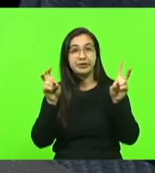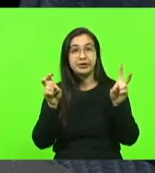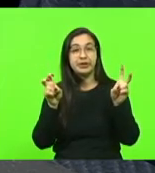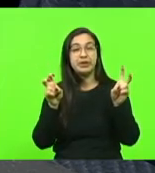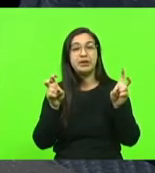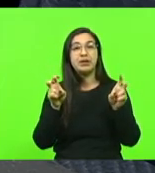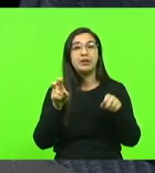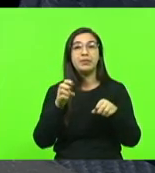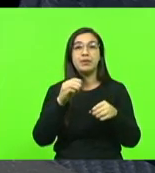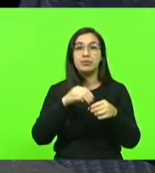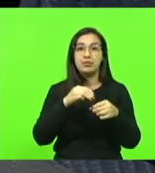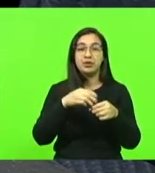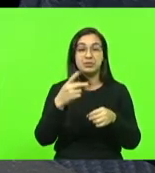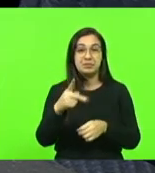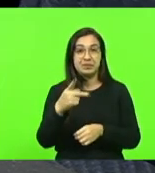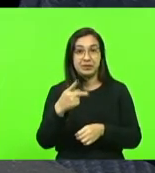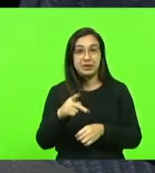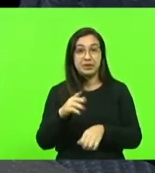mais do que isso,